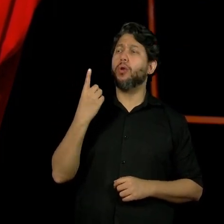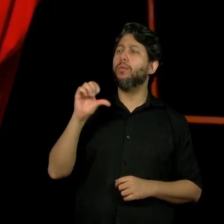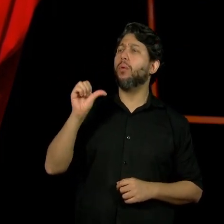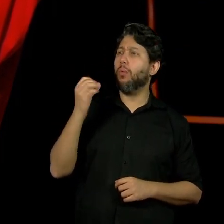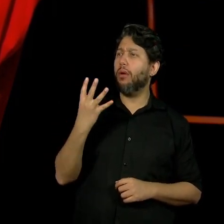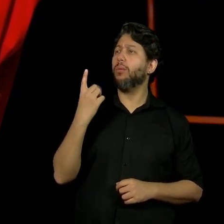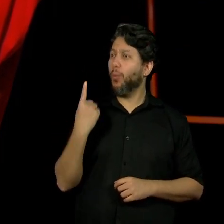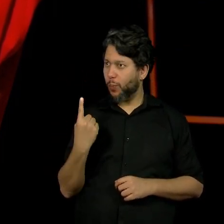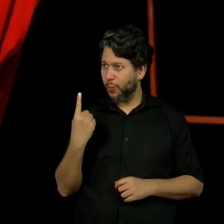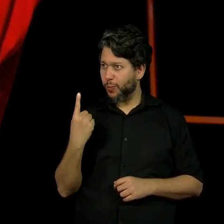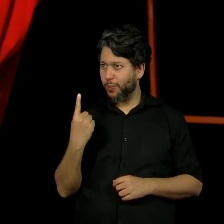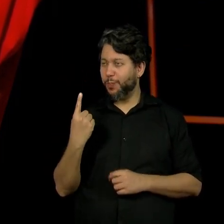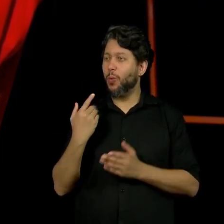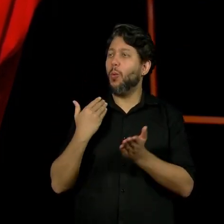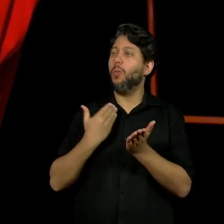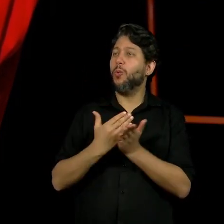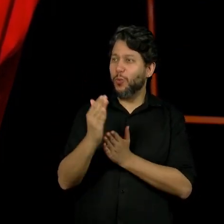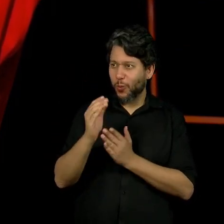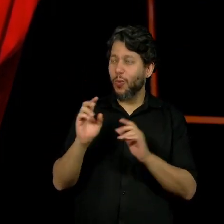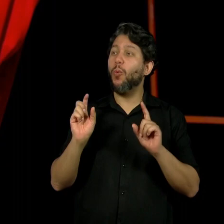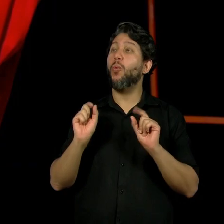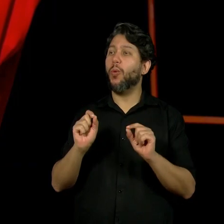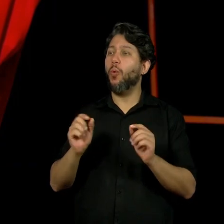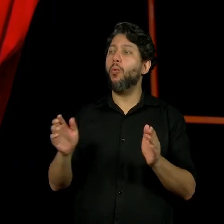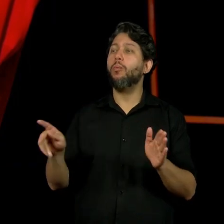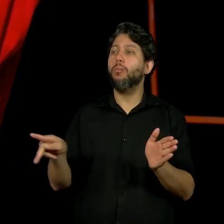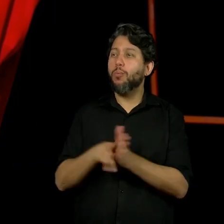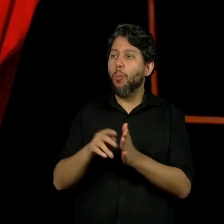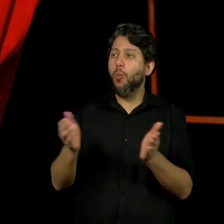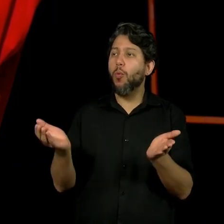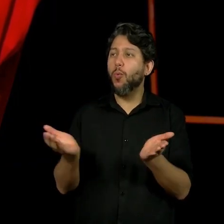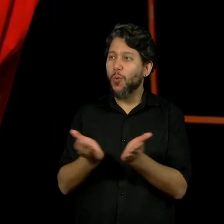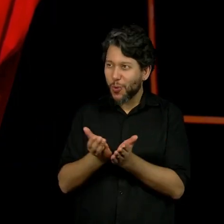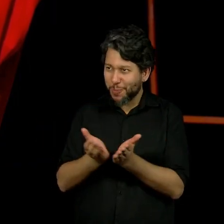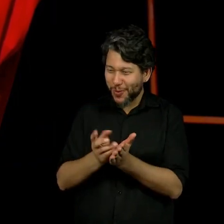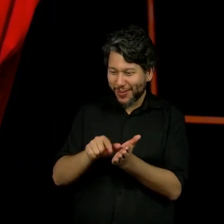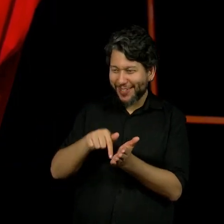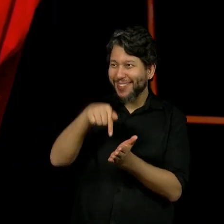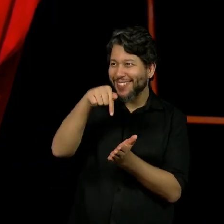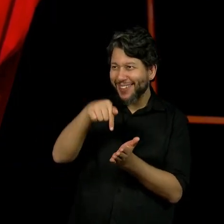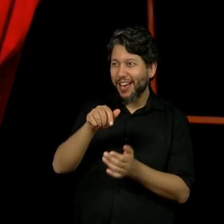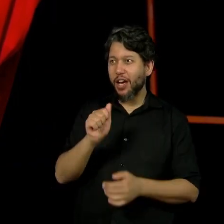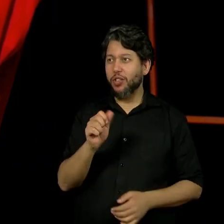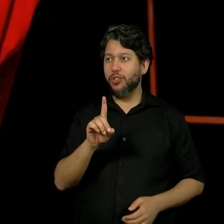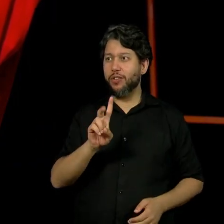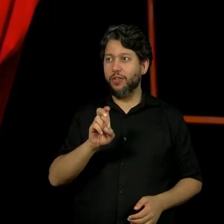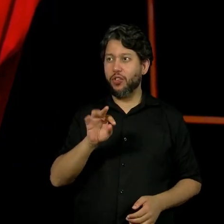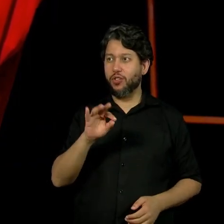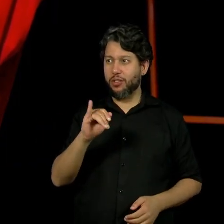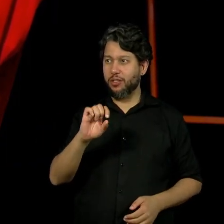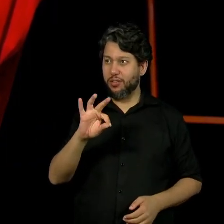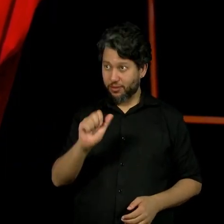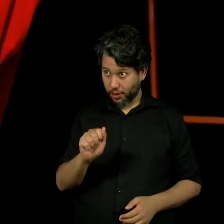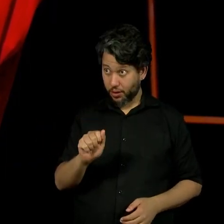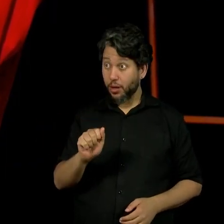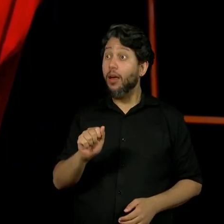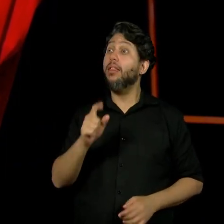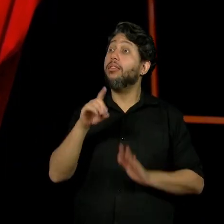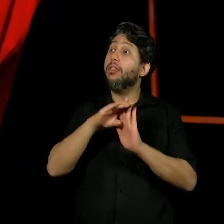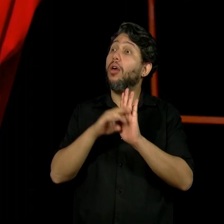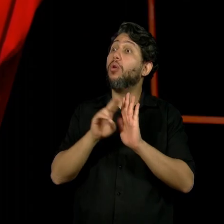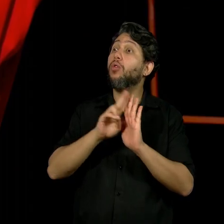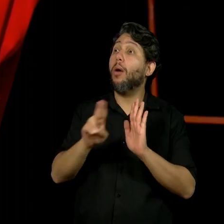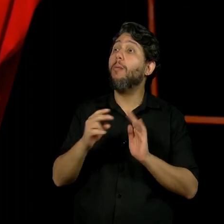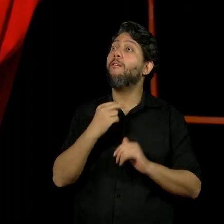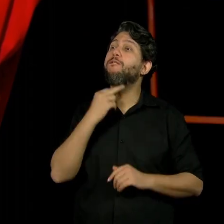41, que é um programa chamado dos Adventistas do Sétimo Dia, um programa chamado A Voz da Profecia. E tinha um quarteto